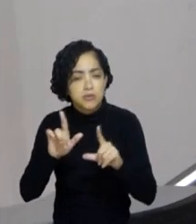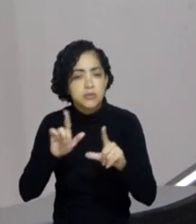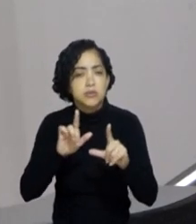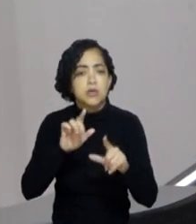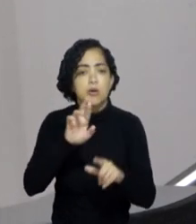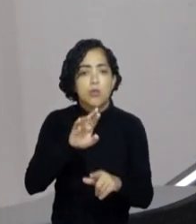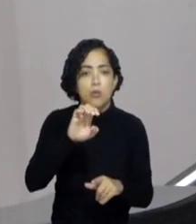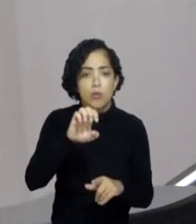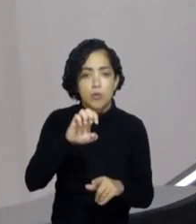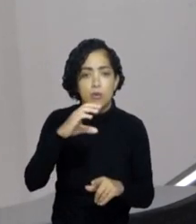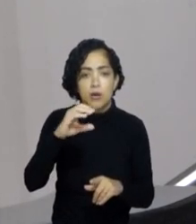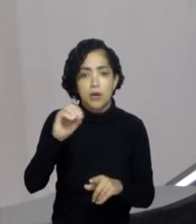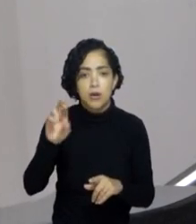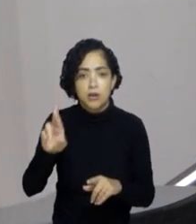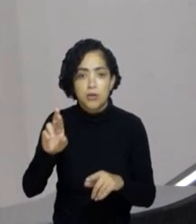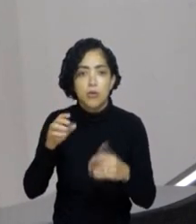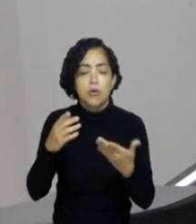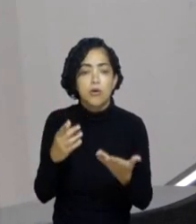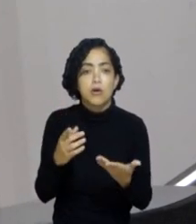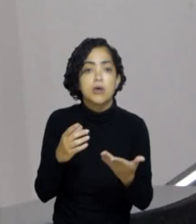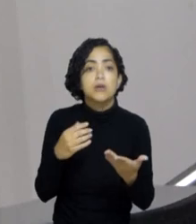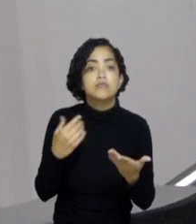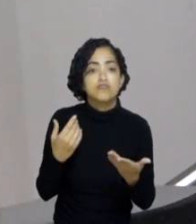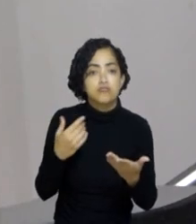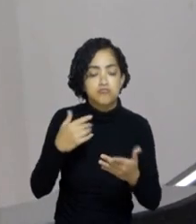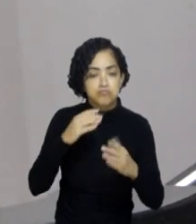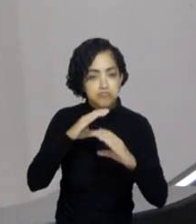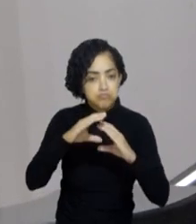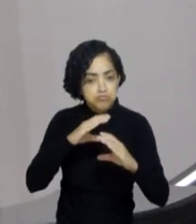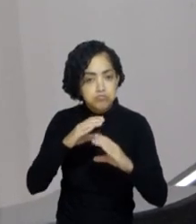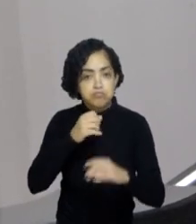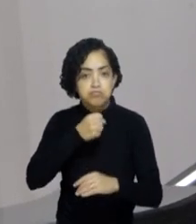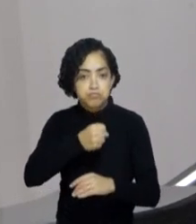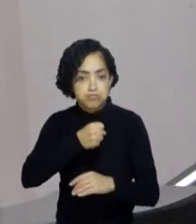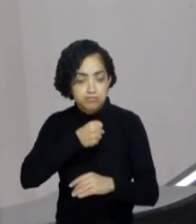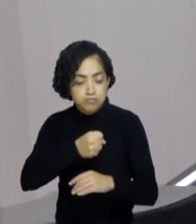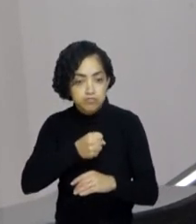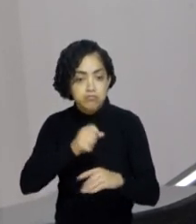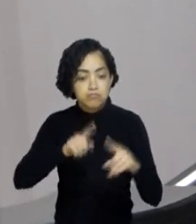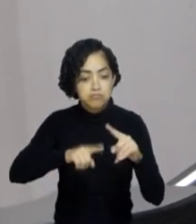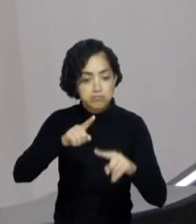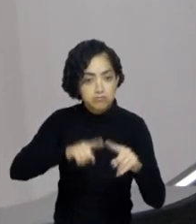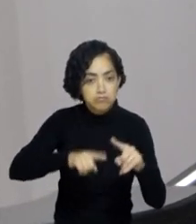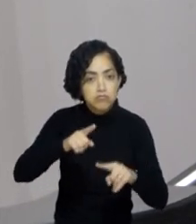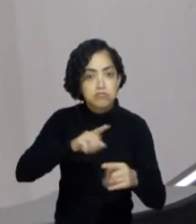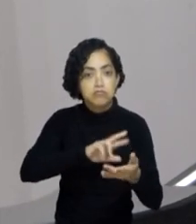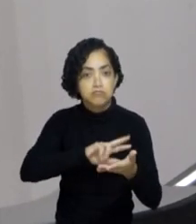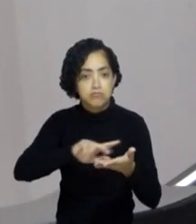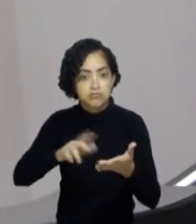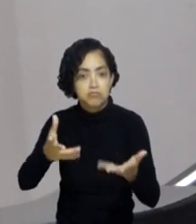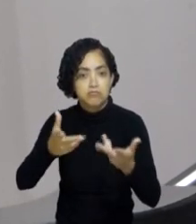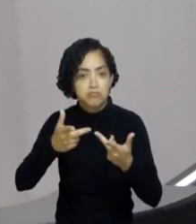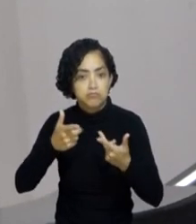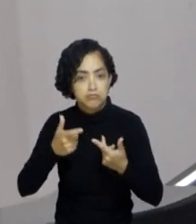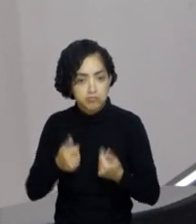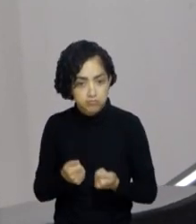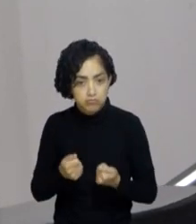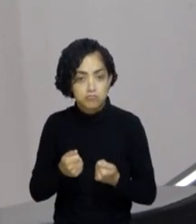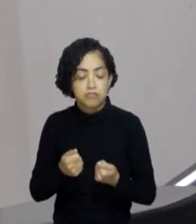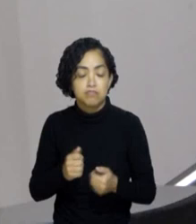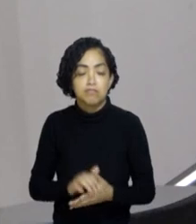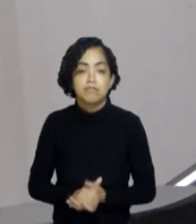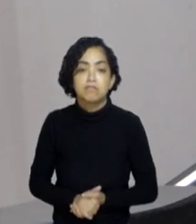bom jornalismo, o bom entretenimento e cada vez mais investindo em equipamento, som, imagem, qualidade, abrangência e